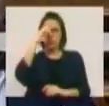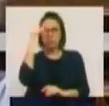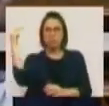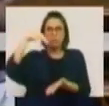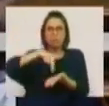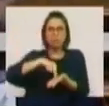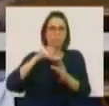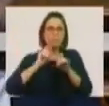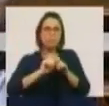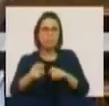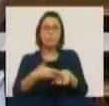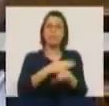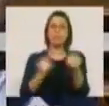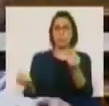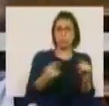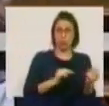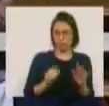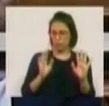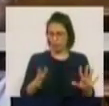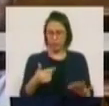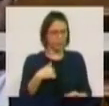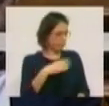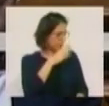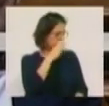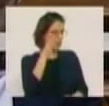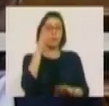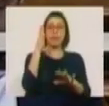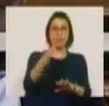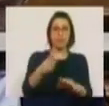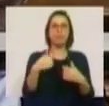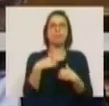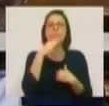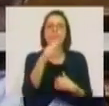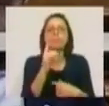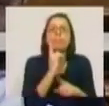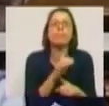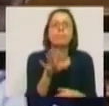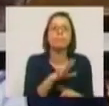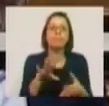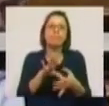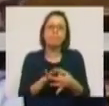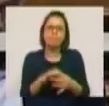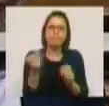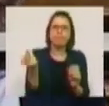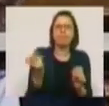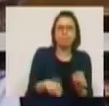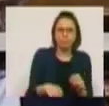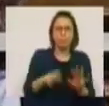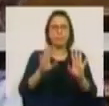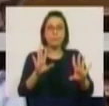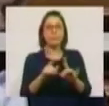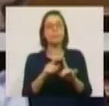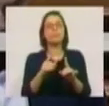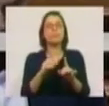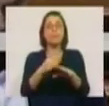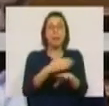antes de passar à discussão destas petições, não queria deixar de referir ou de me referir ao contexto em que elas nos aparecem. E há uma